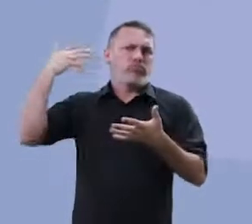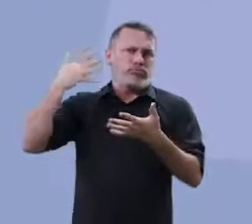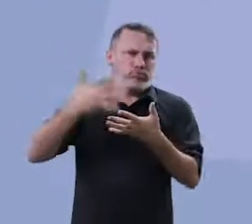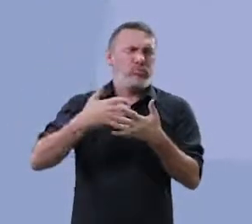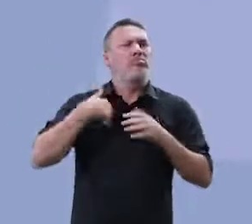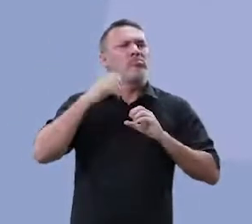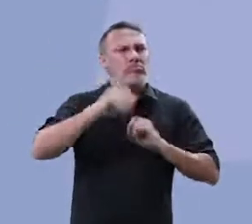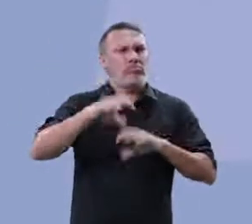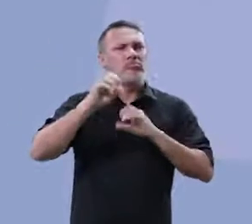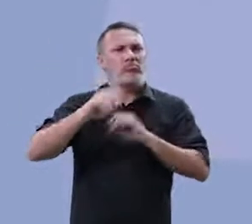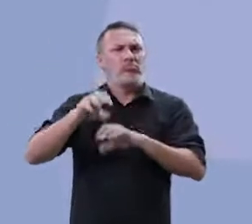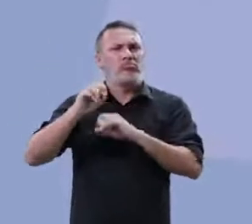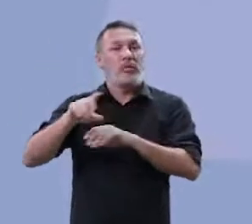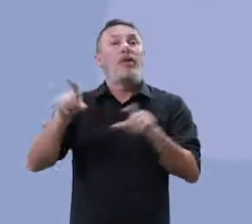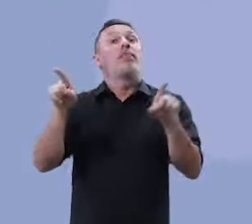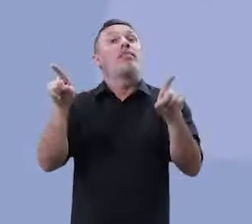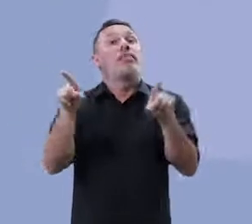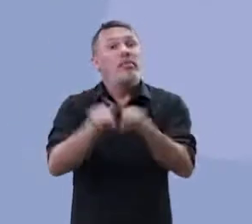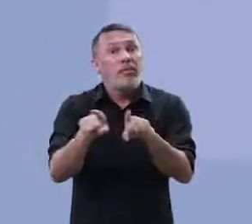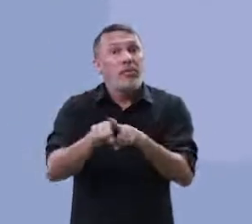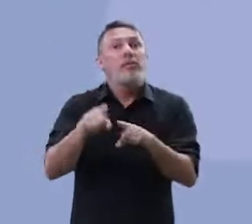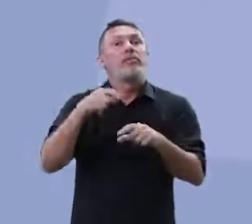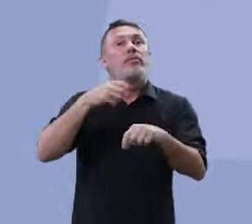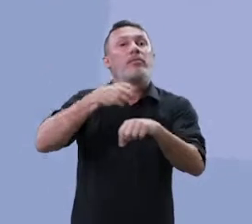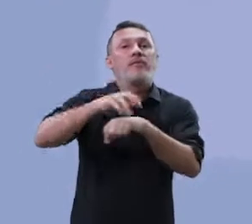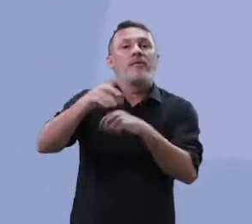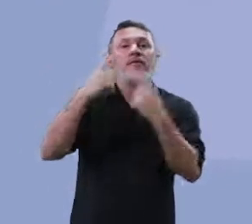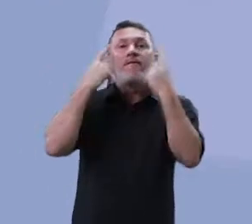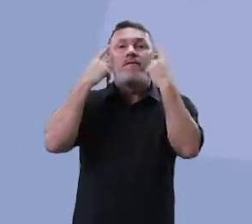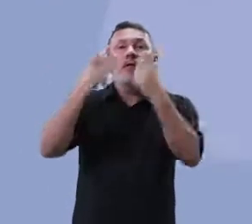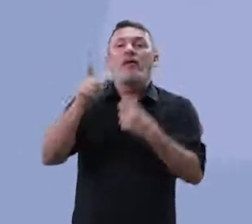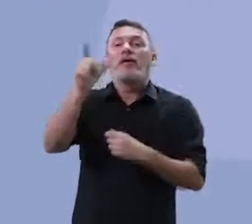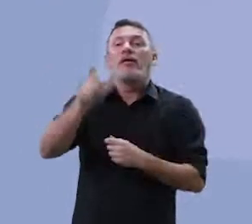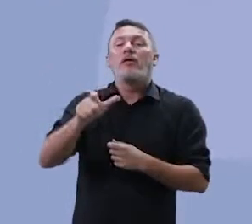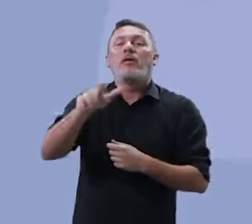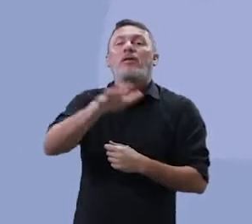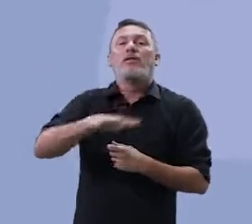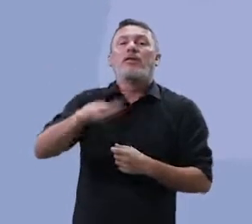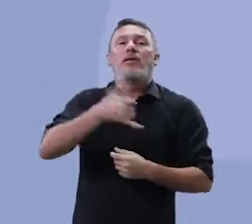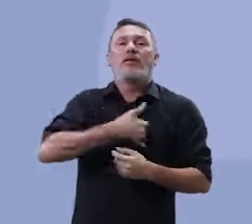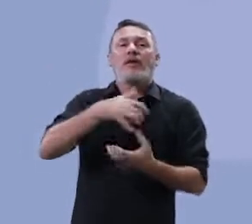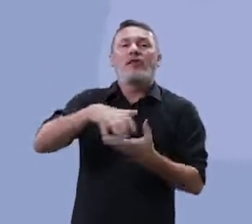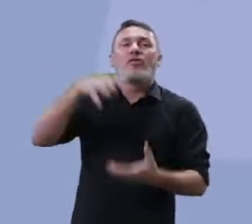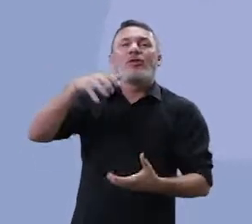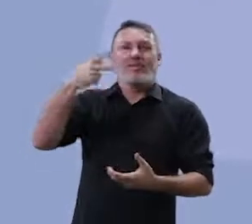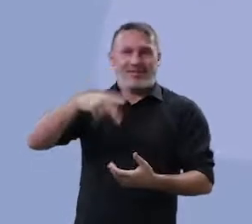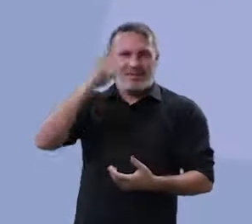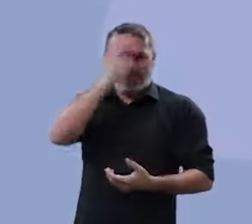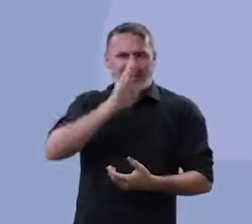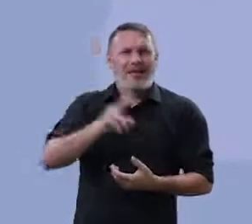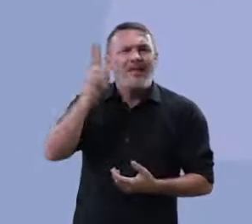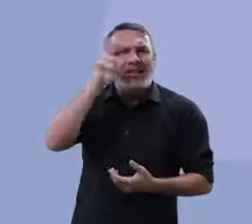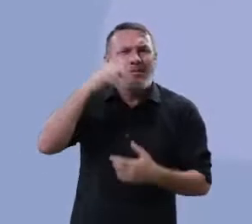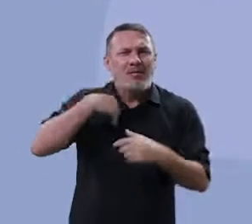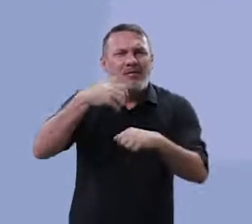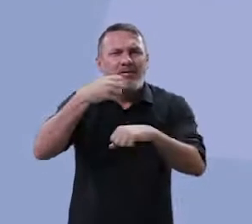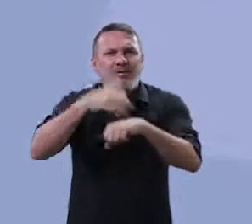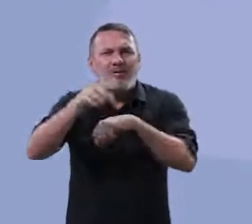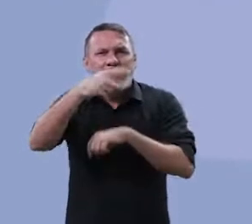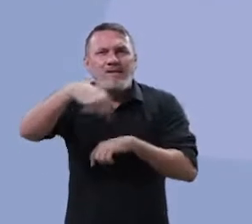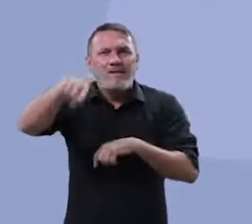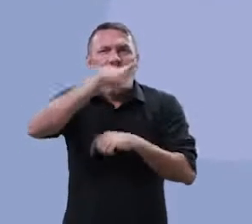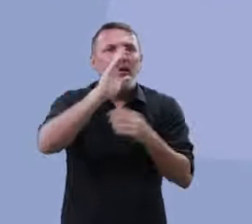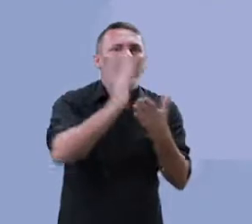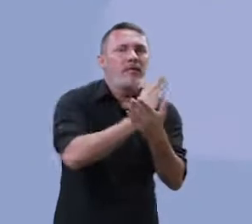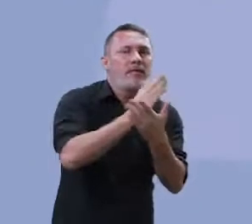nós trabalhamos até aqui. Falamos sobre violência contra a pessoa idosa no Brasil. Lembra daquela situação que